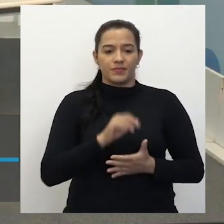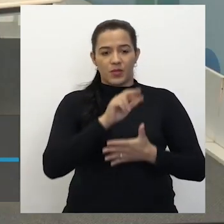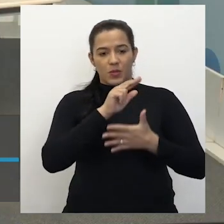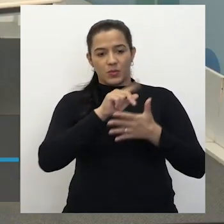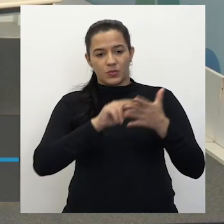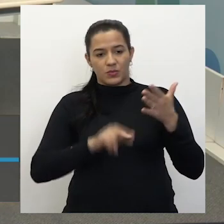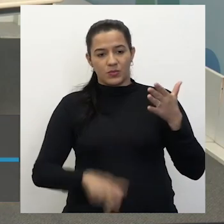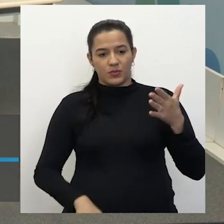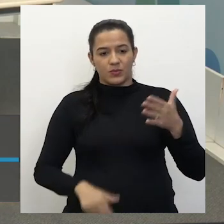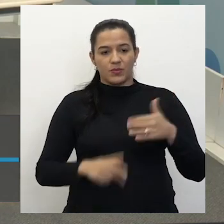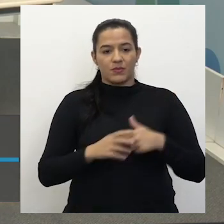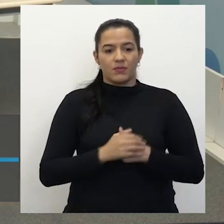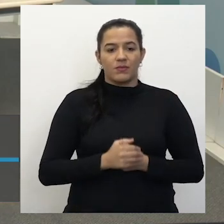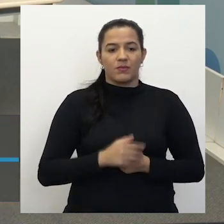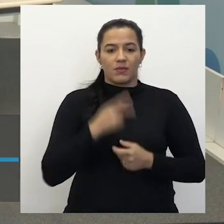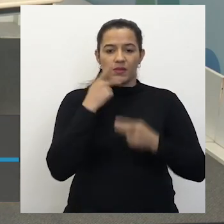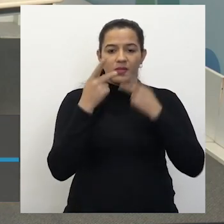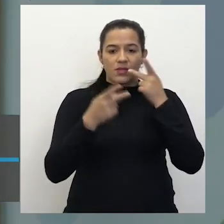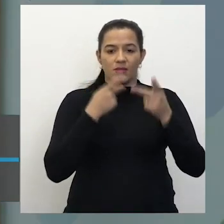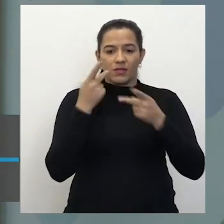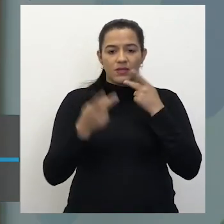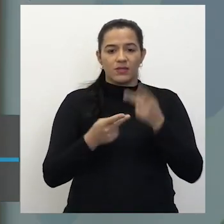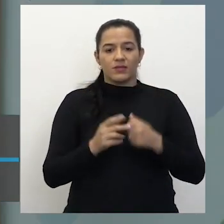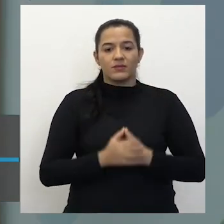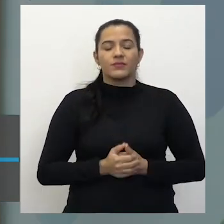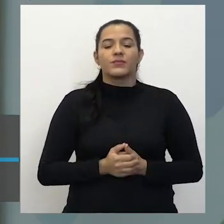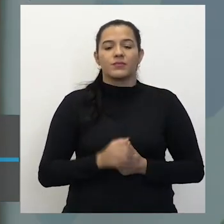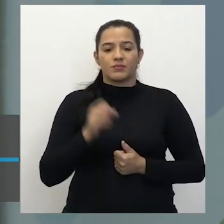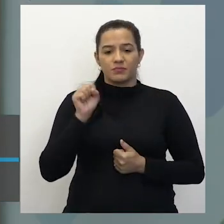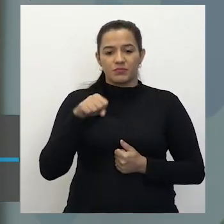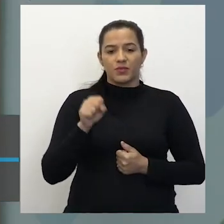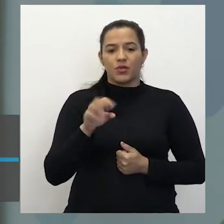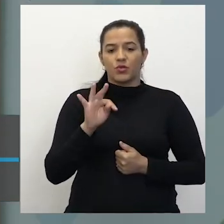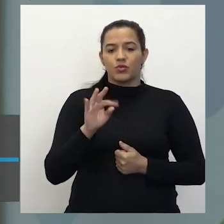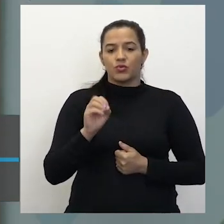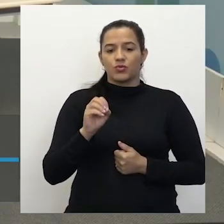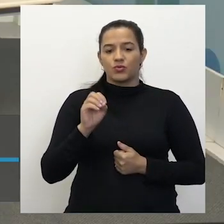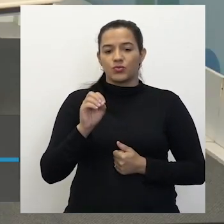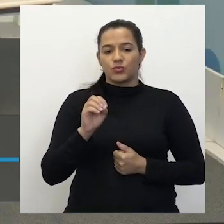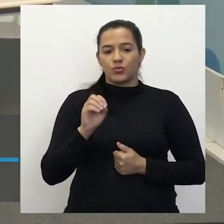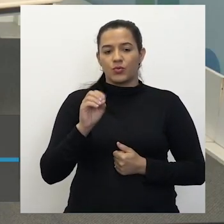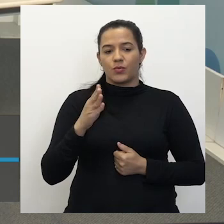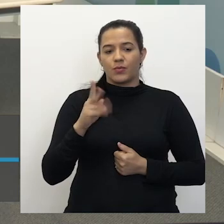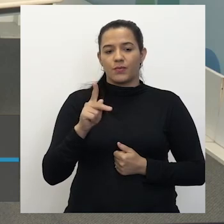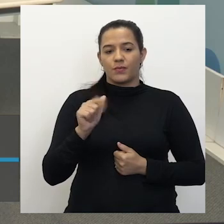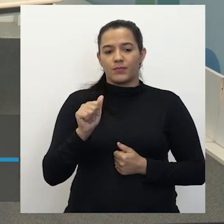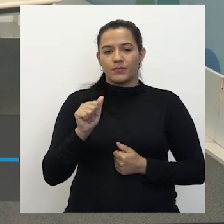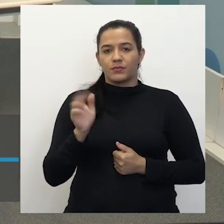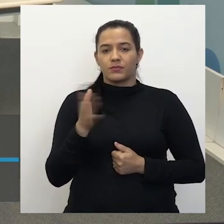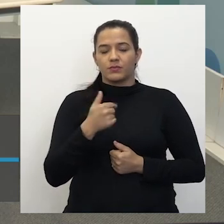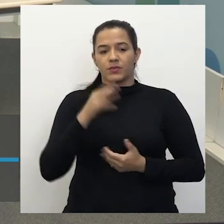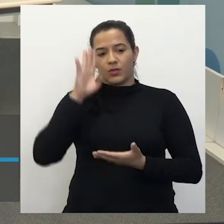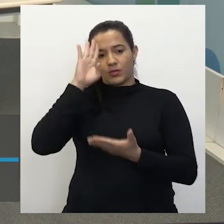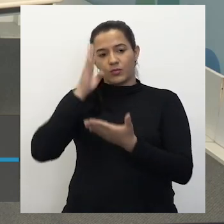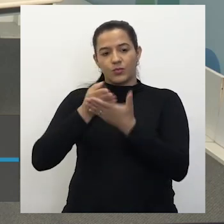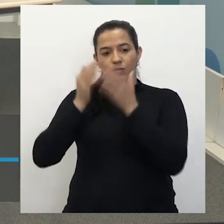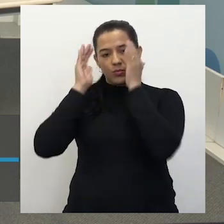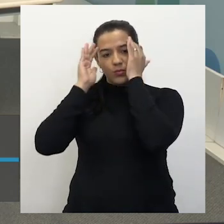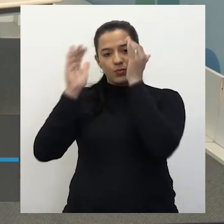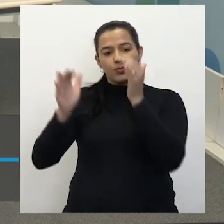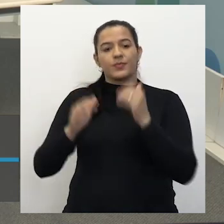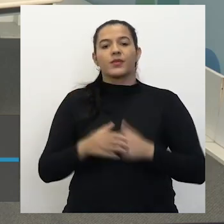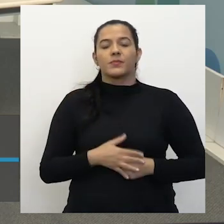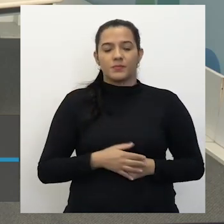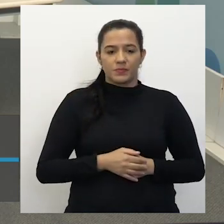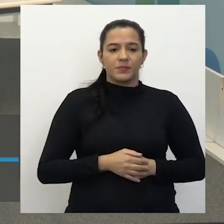não conhece, Mauro, eles estão falando... A Droga da Obediência, Larissa, isso, bacana, Larissa, bacana. Mas eles estão falando de vários livros aqui. Gente, eu